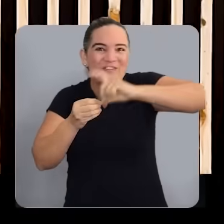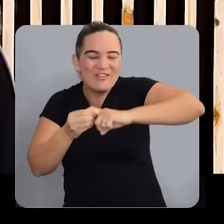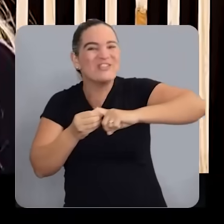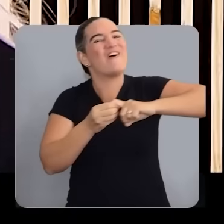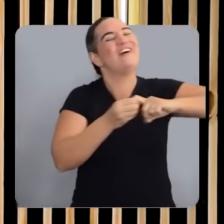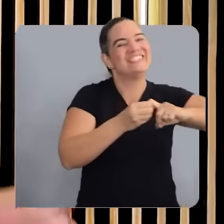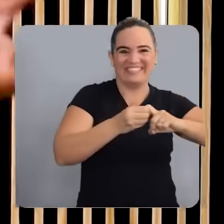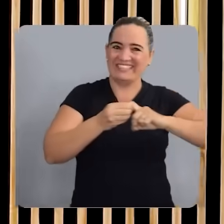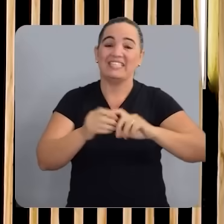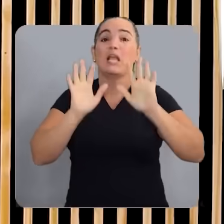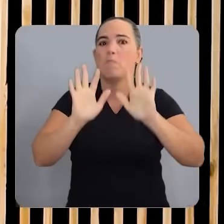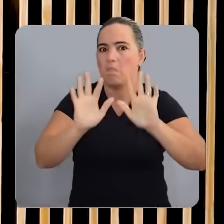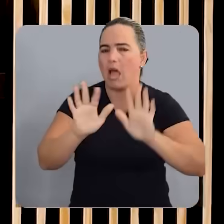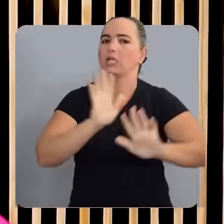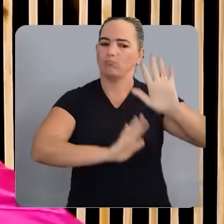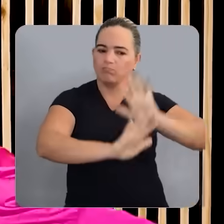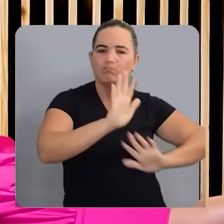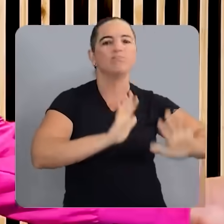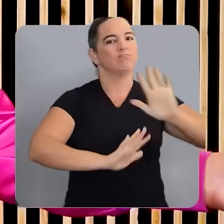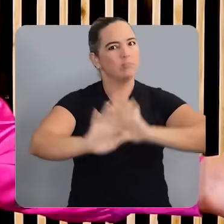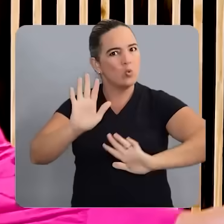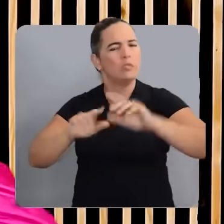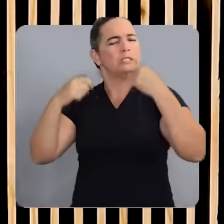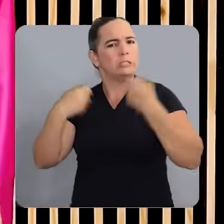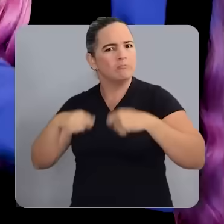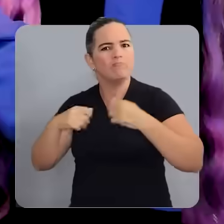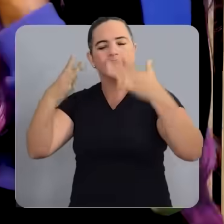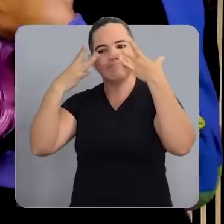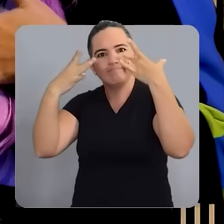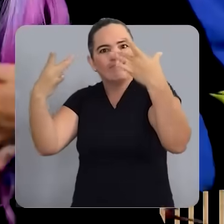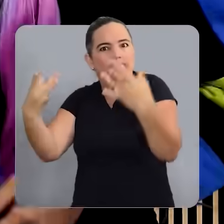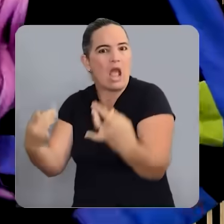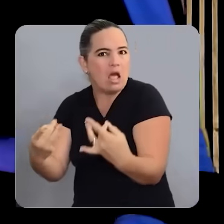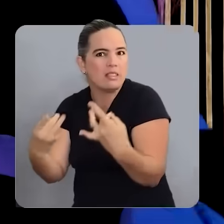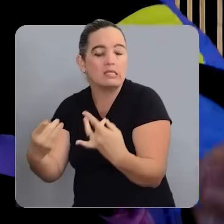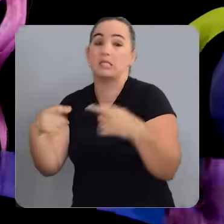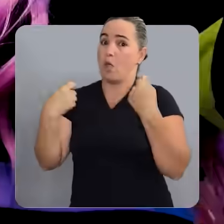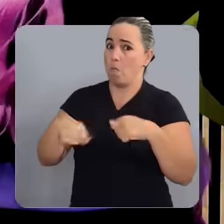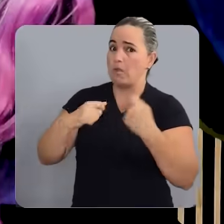amor. Ainda tá pegando amor, eu sigo me cuidando.